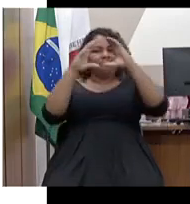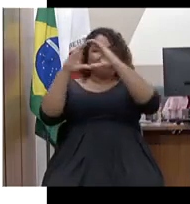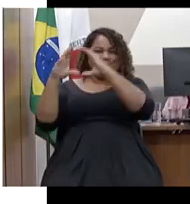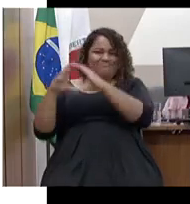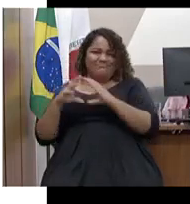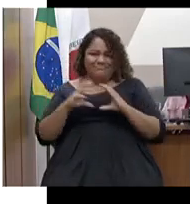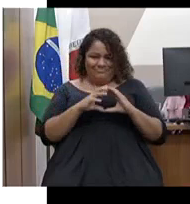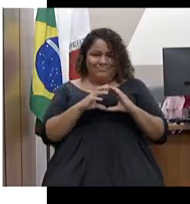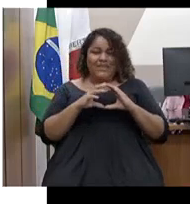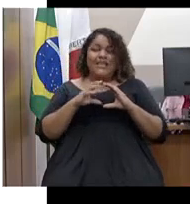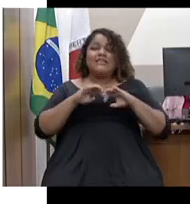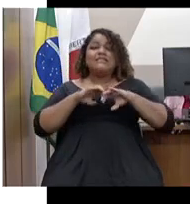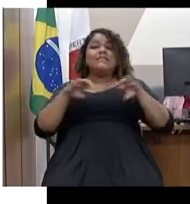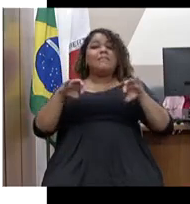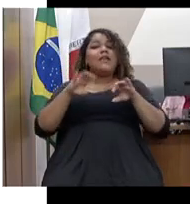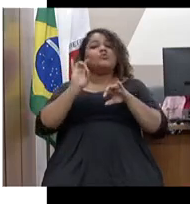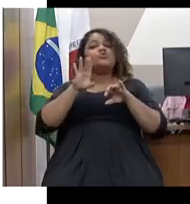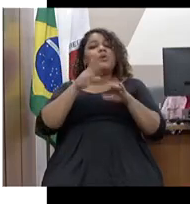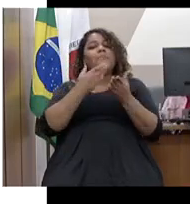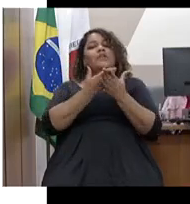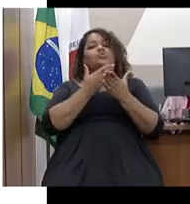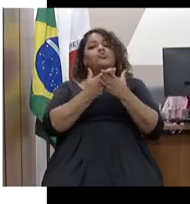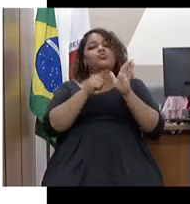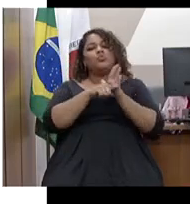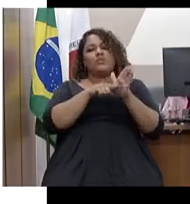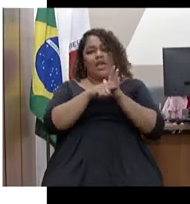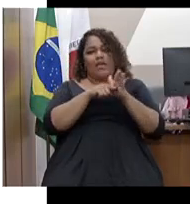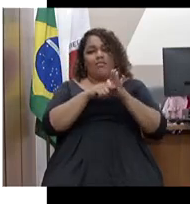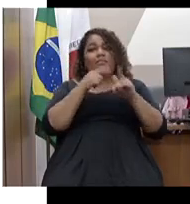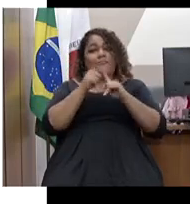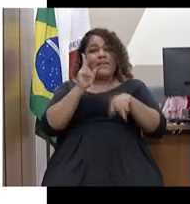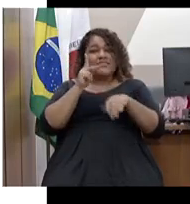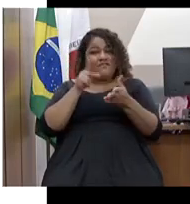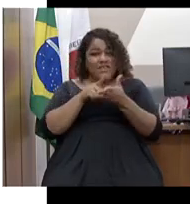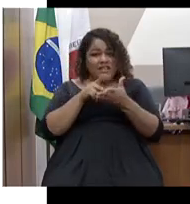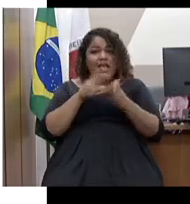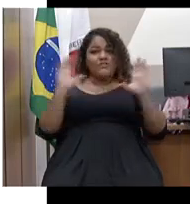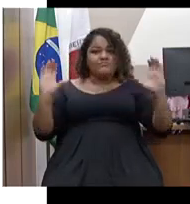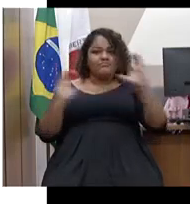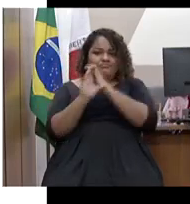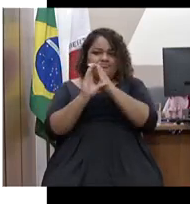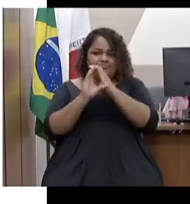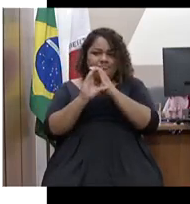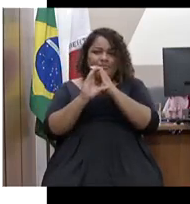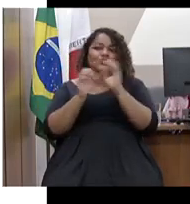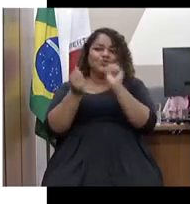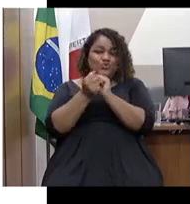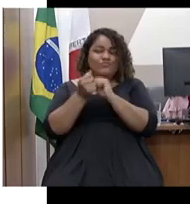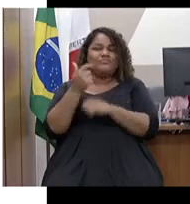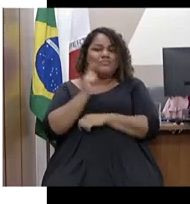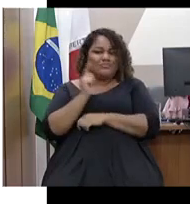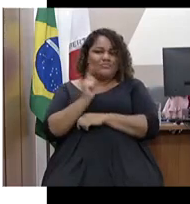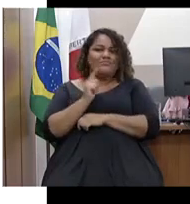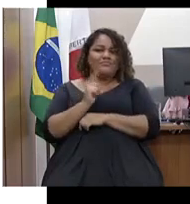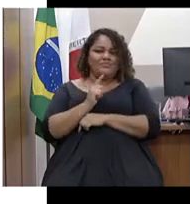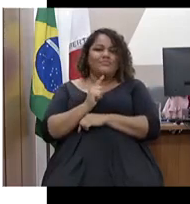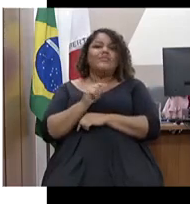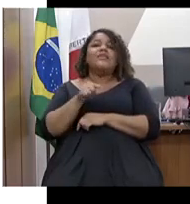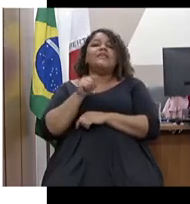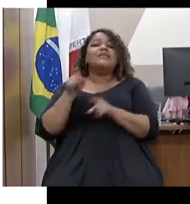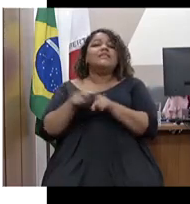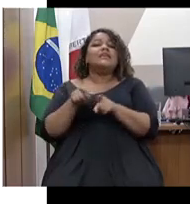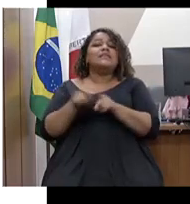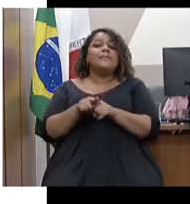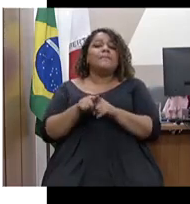do lado direito a gente tem um negócio muito importante que é o tal do efeito estressante que que é efeito estressante né É